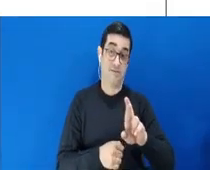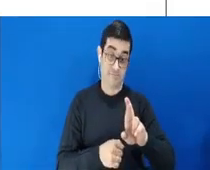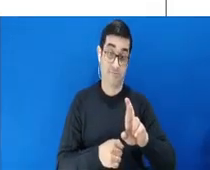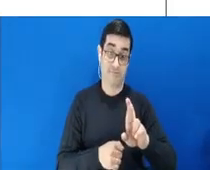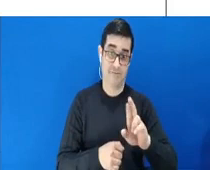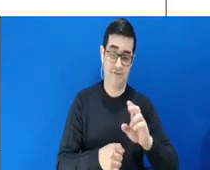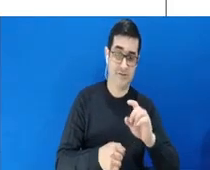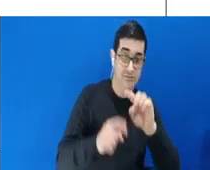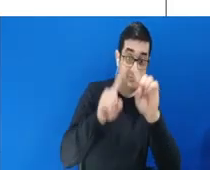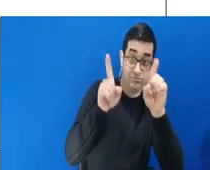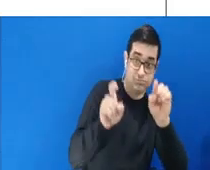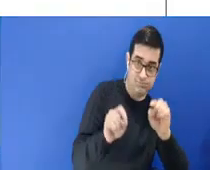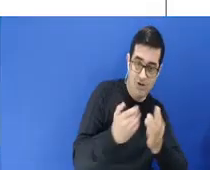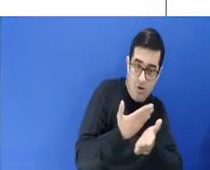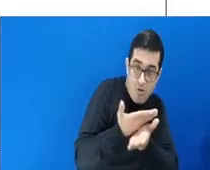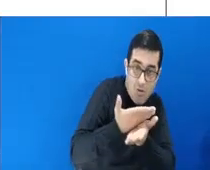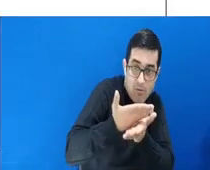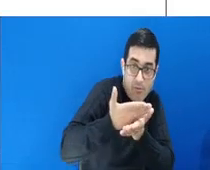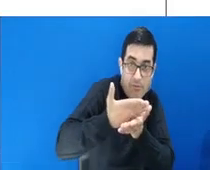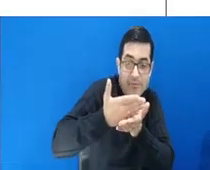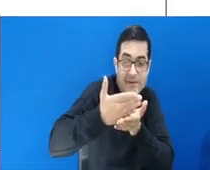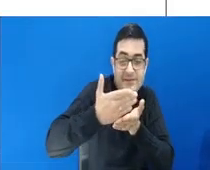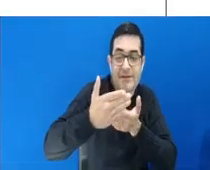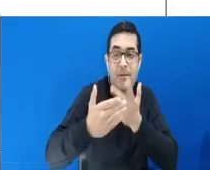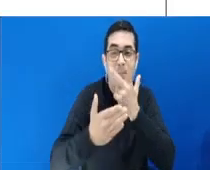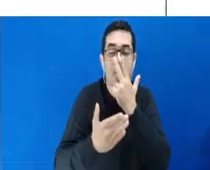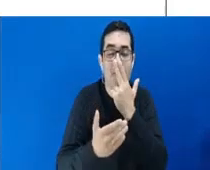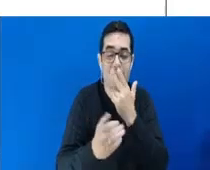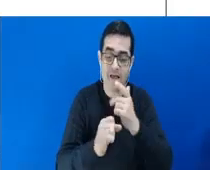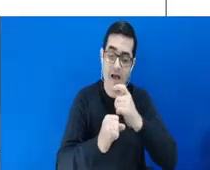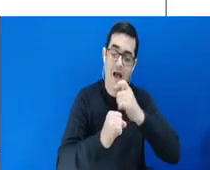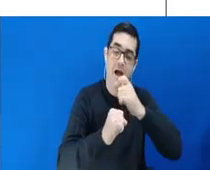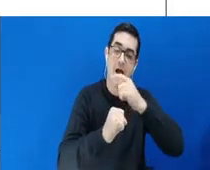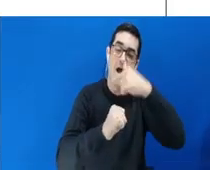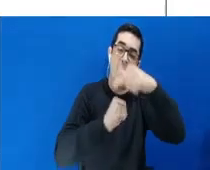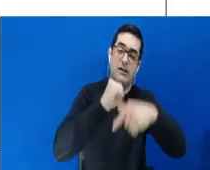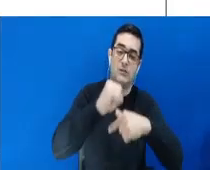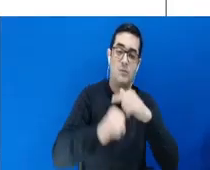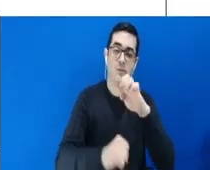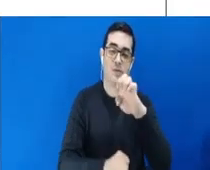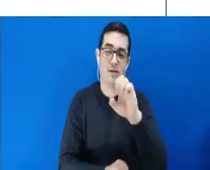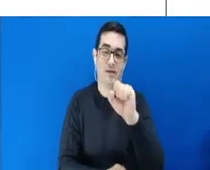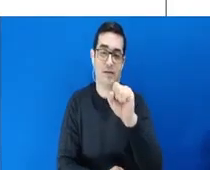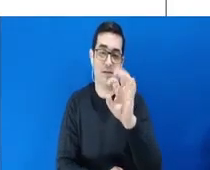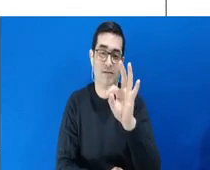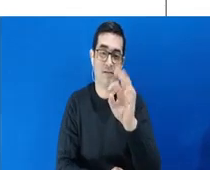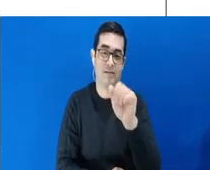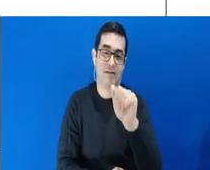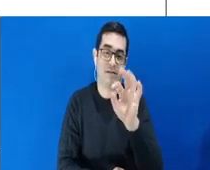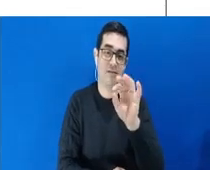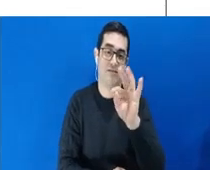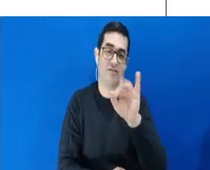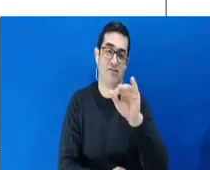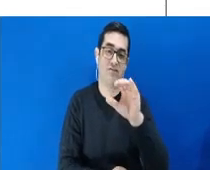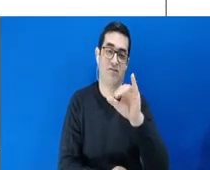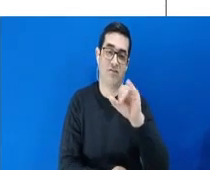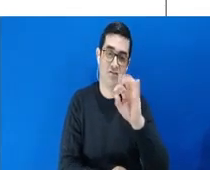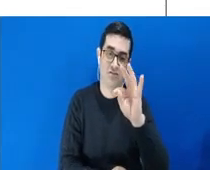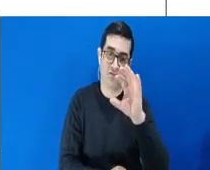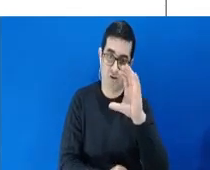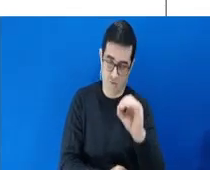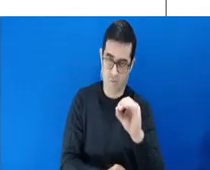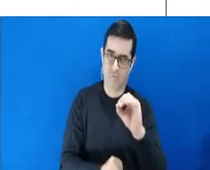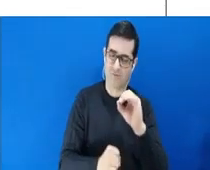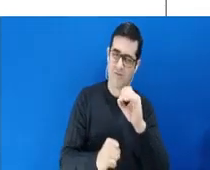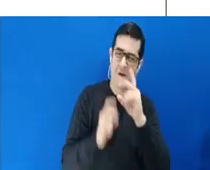com átomo estatístico. Então a gente já não tem mais aquele bonitinho núcleos, prótons, nêutrons, elétrons, né?